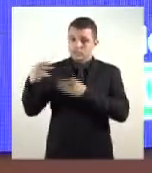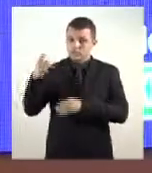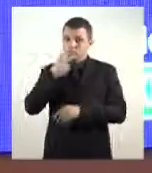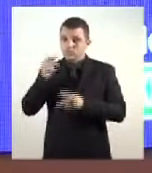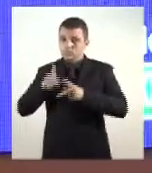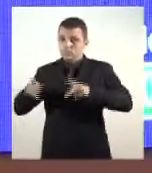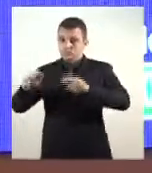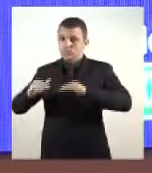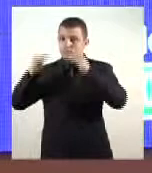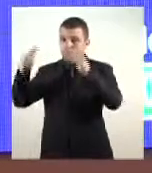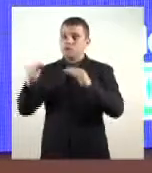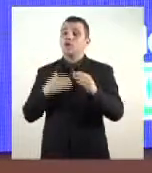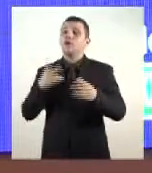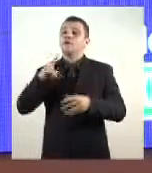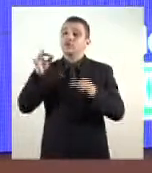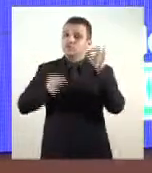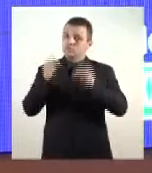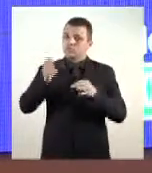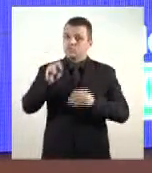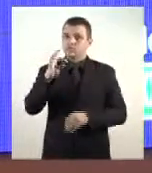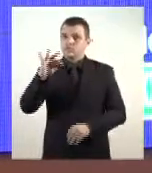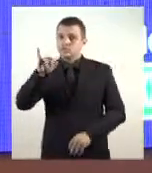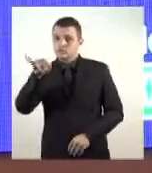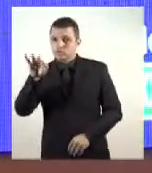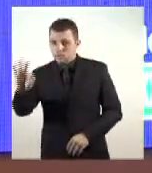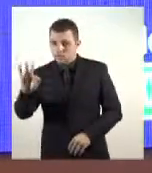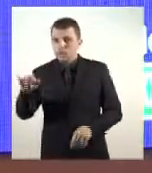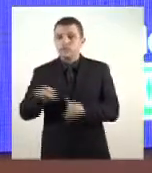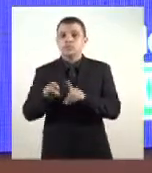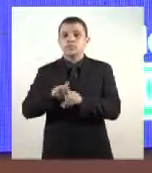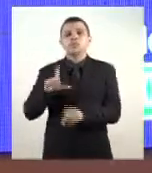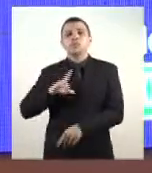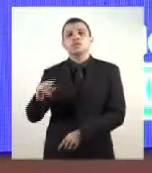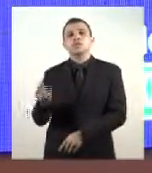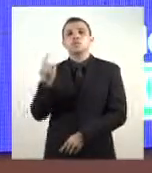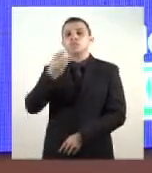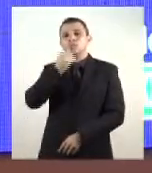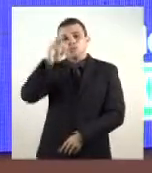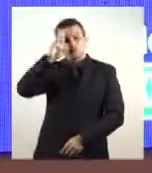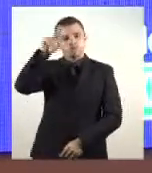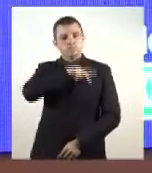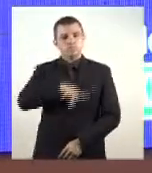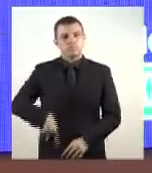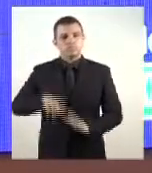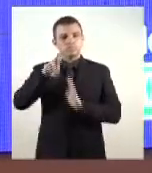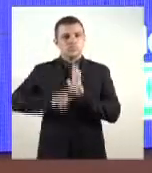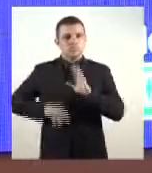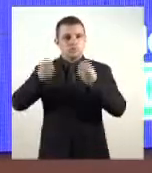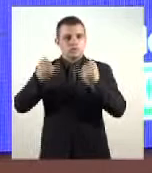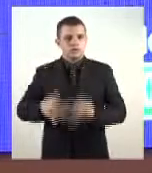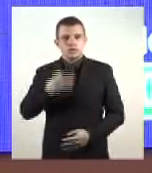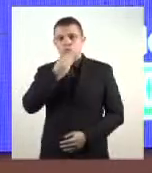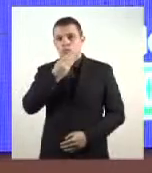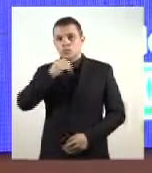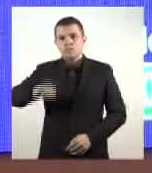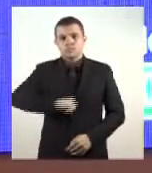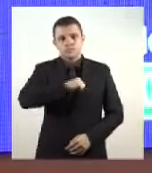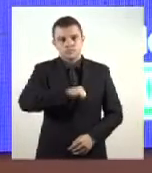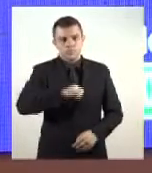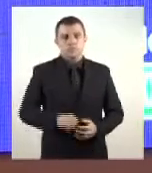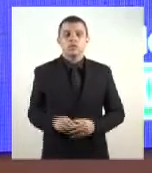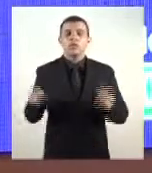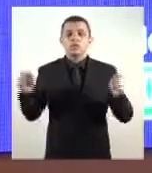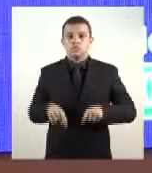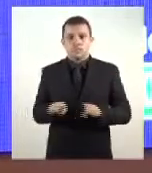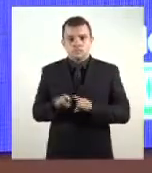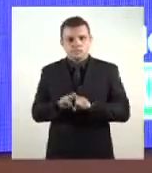pelo Supremo e teria como relator o presidente da Corte, ministro Joaquim Barbosa. É permitido que o relator tente resolver o problema